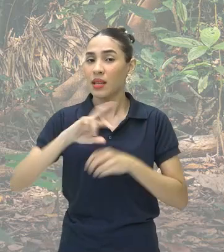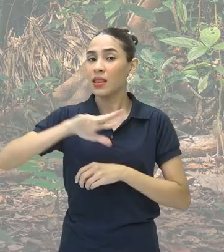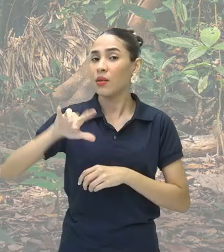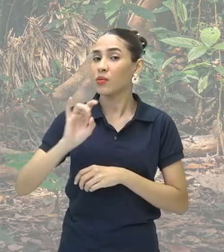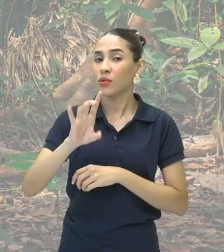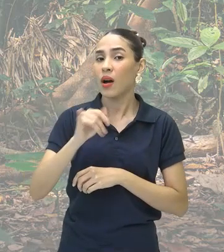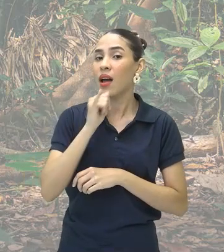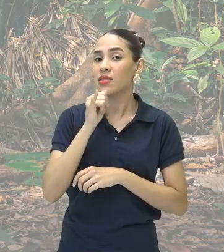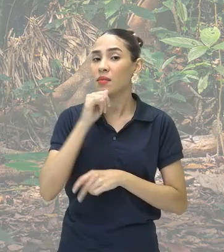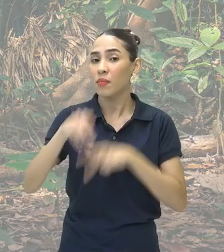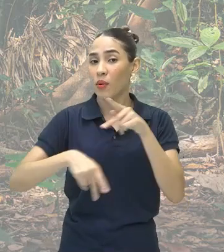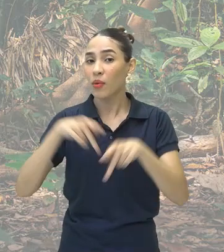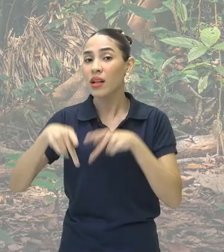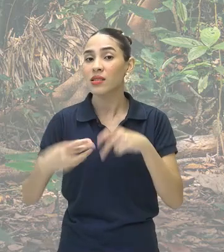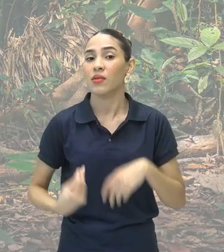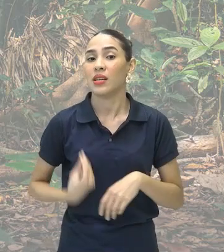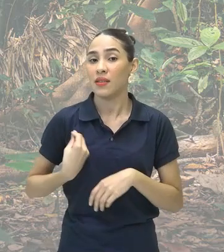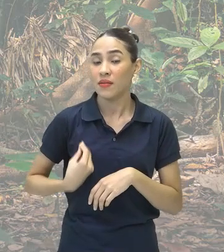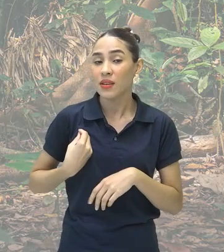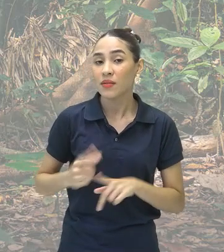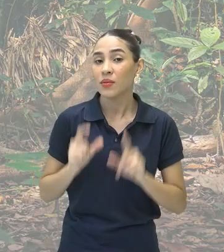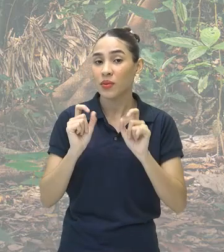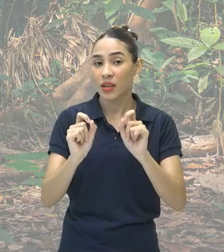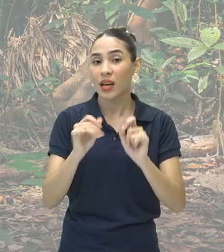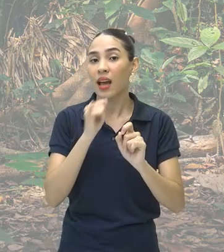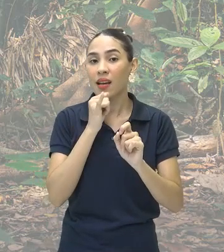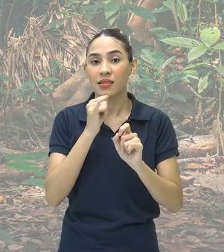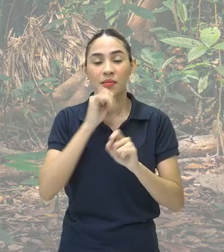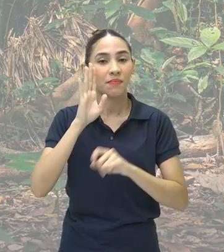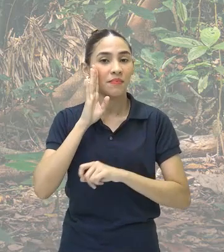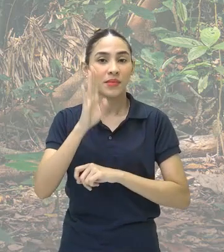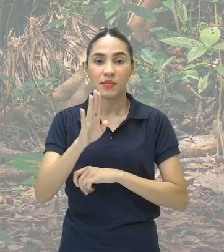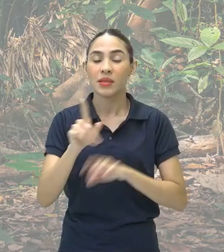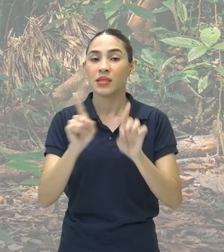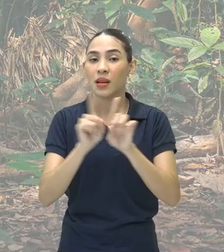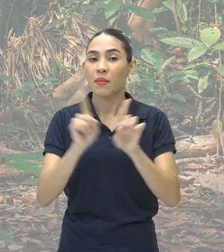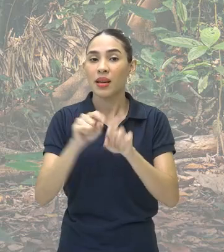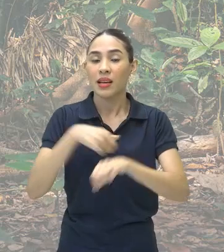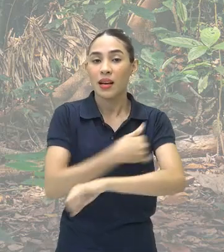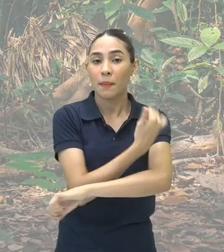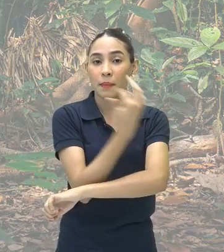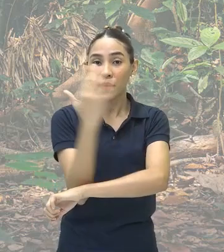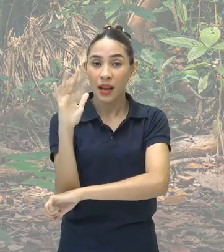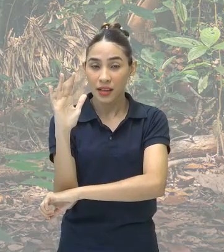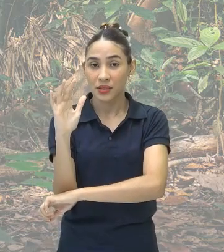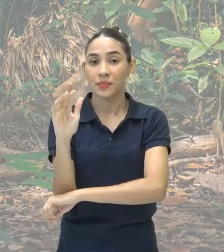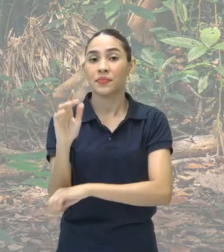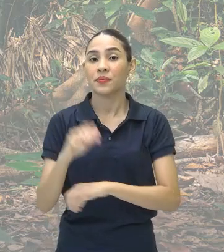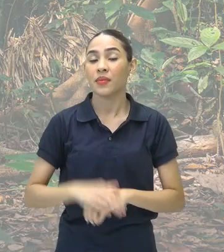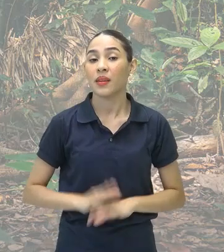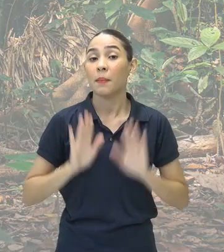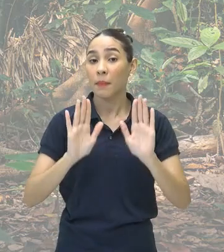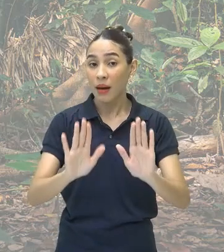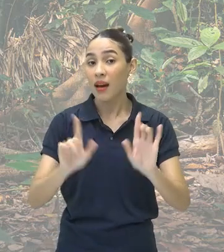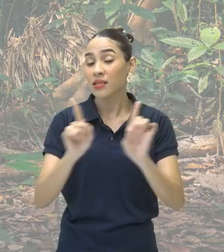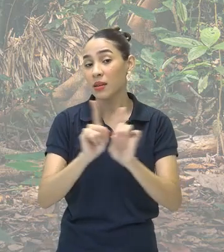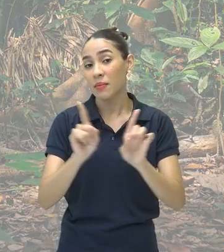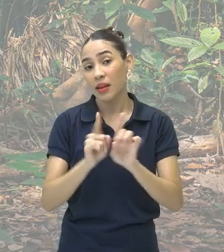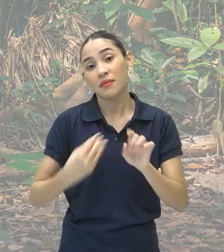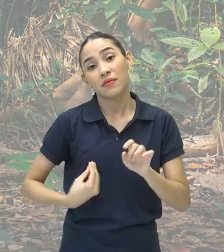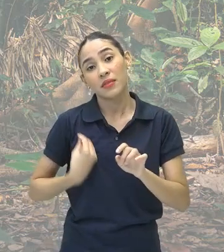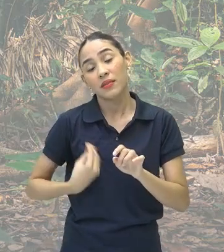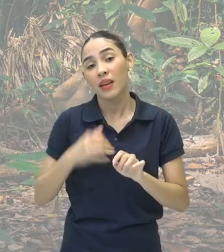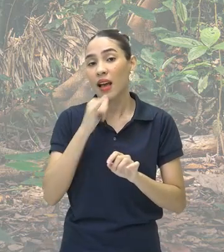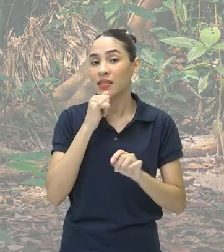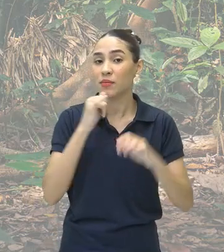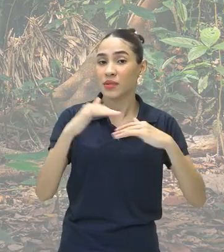daquelas populações que vivem, né, diretamente no meio ambiente, mas também aquelas que vivem, por exemplo,